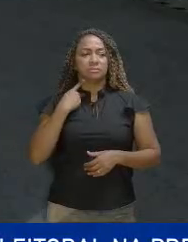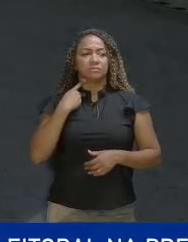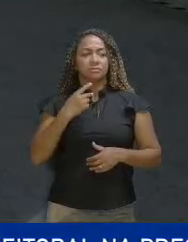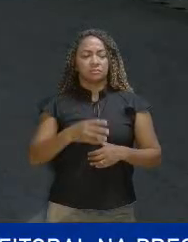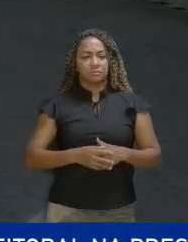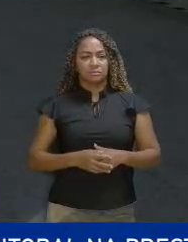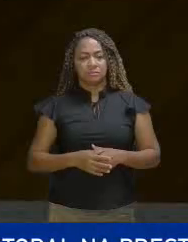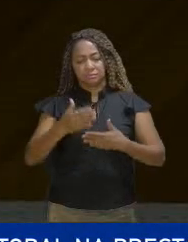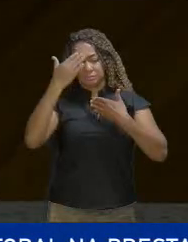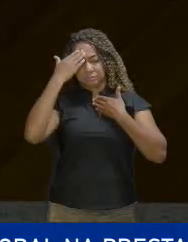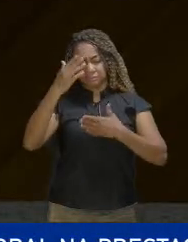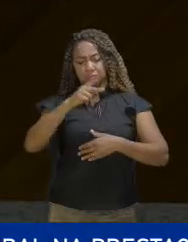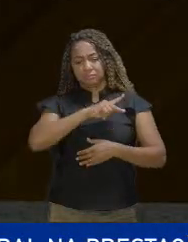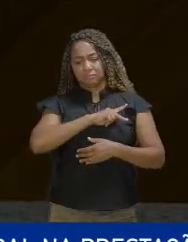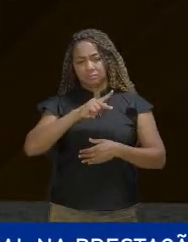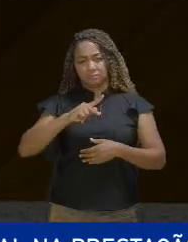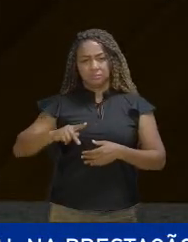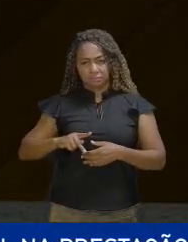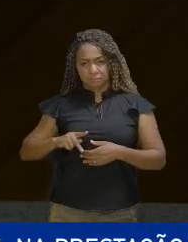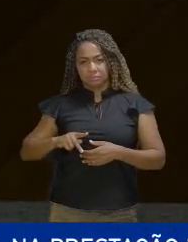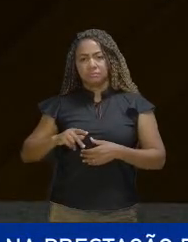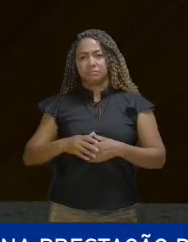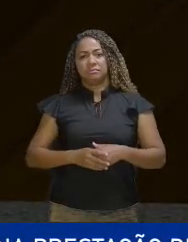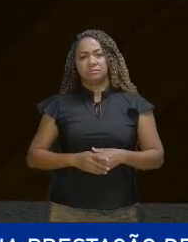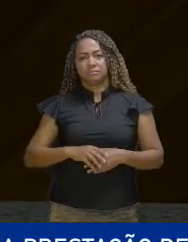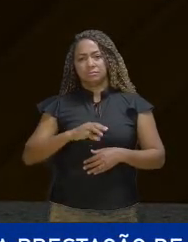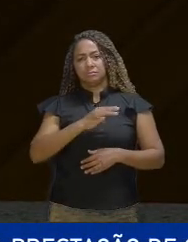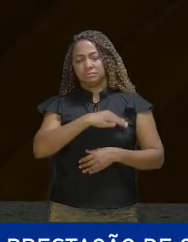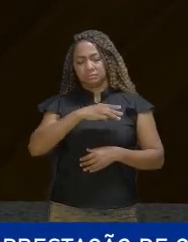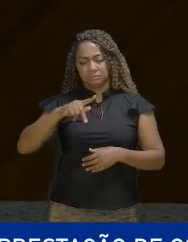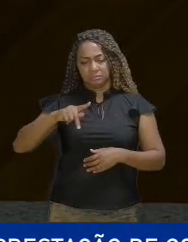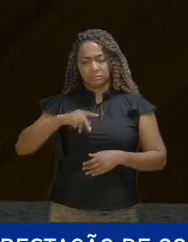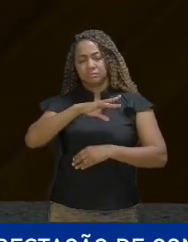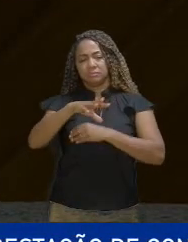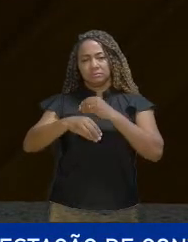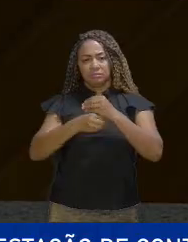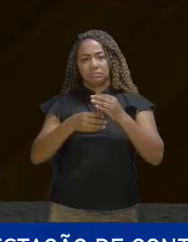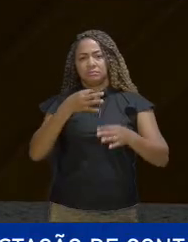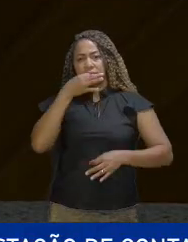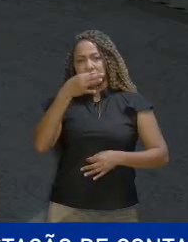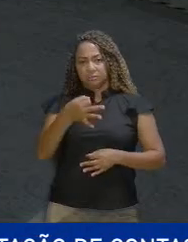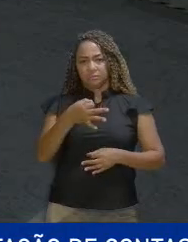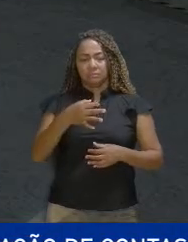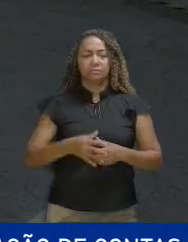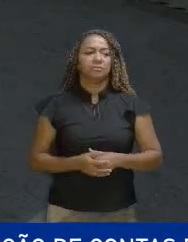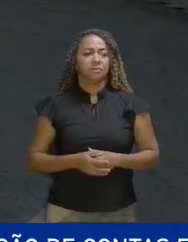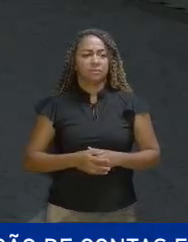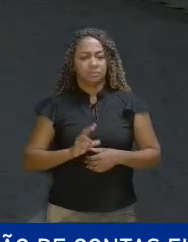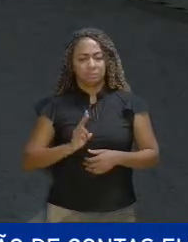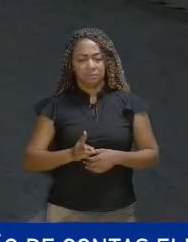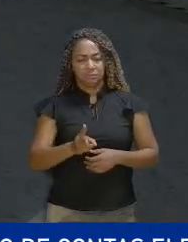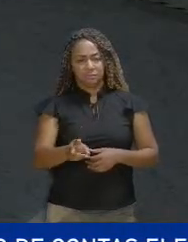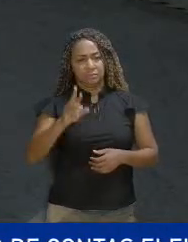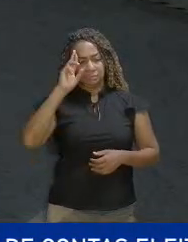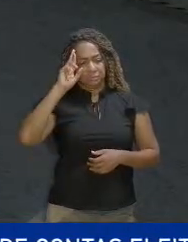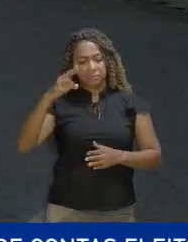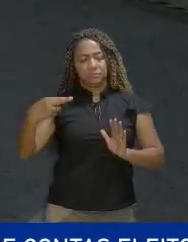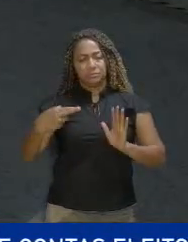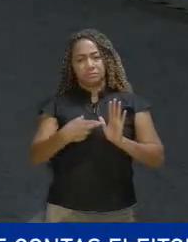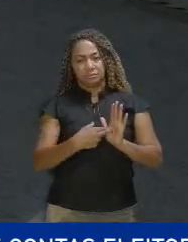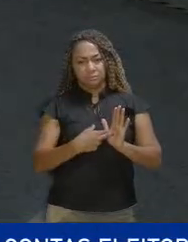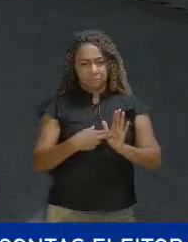palavra. Obrigada, senhor presidente. O Ministério Público Eleitoral reitera os termos do parecer. Pode prosseguir, senhor